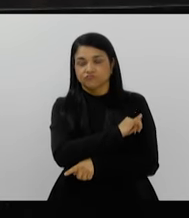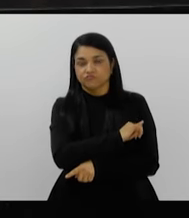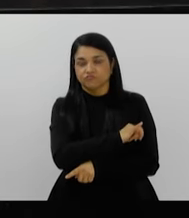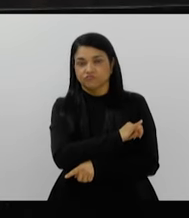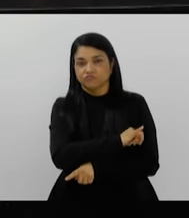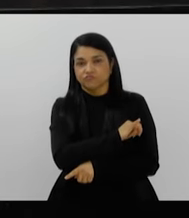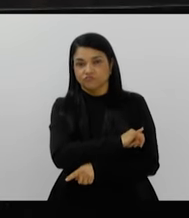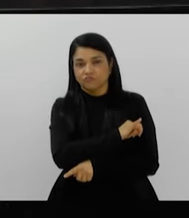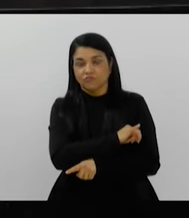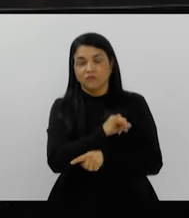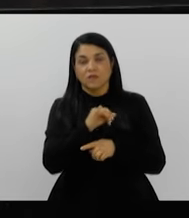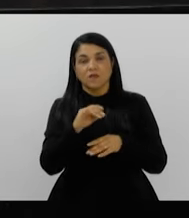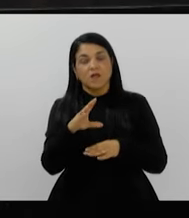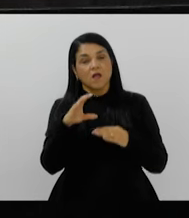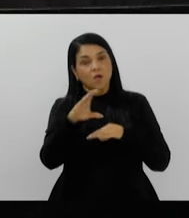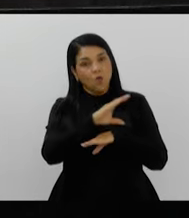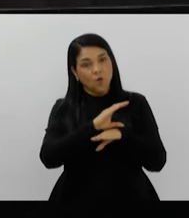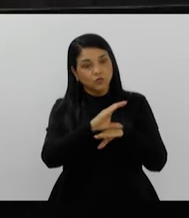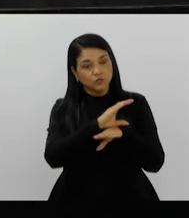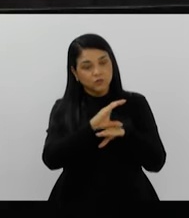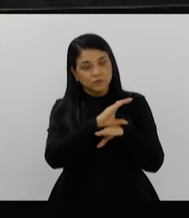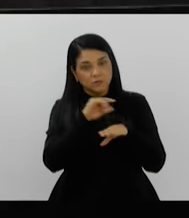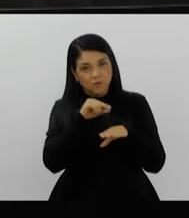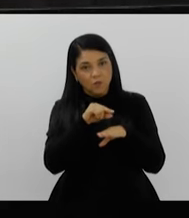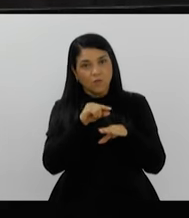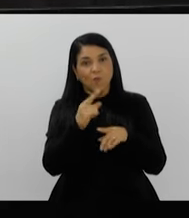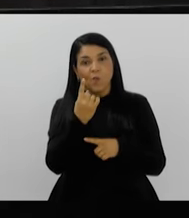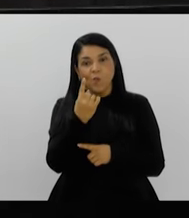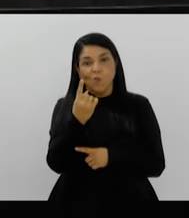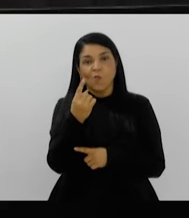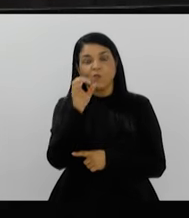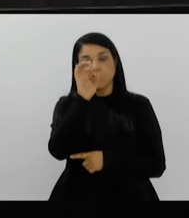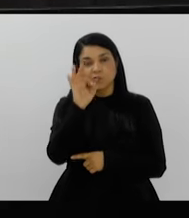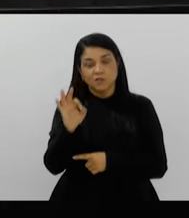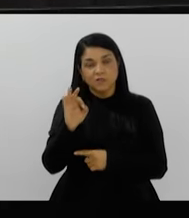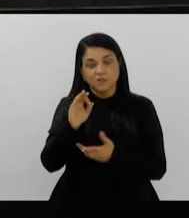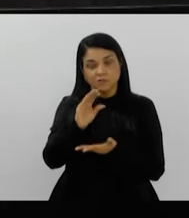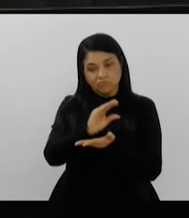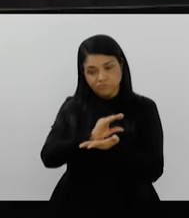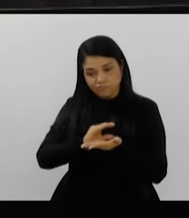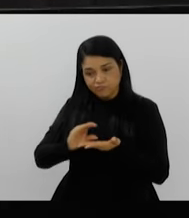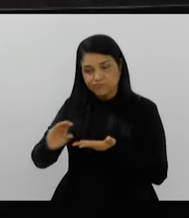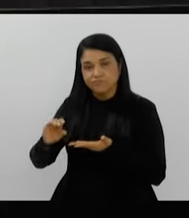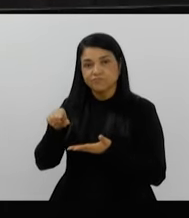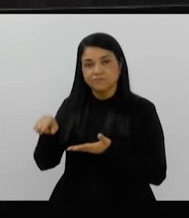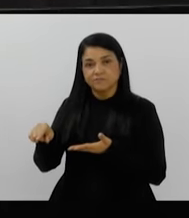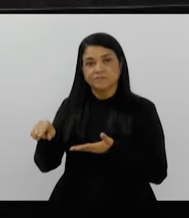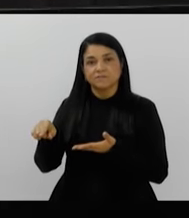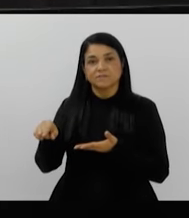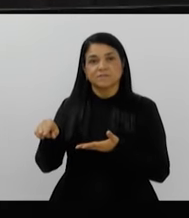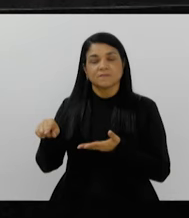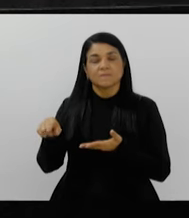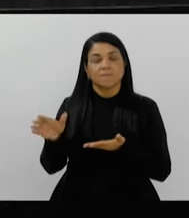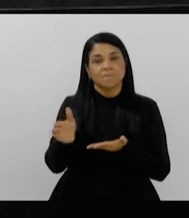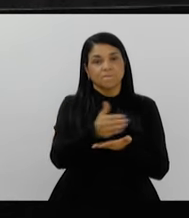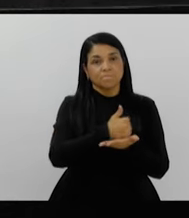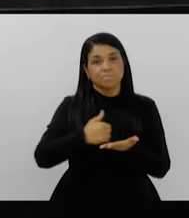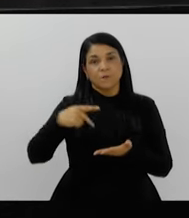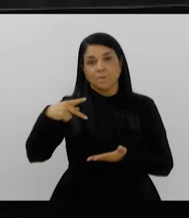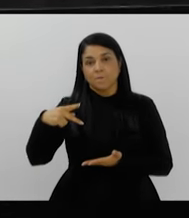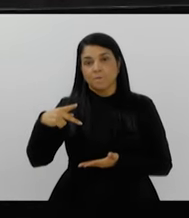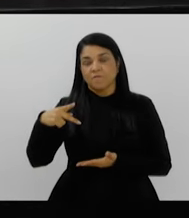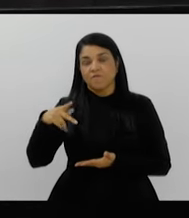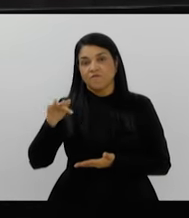particularmente a Constituição, que estabelece 1% da receita líquida para a FAPERJ, é responsável por